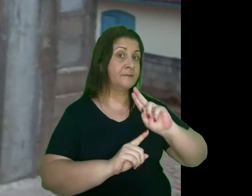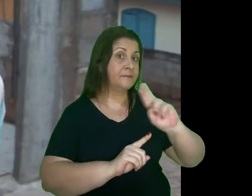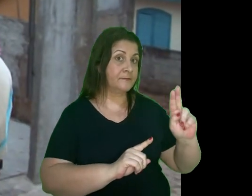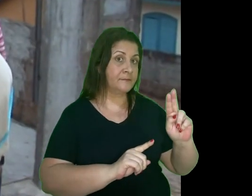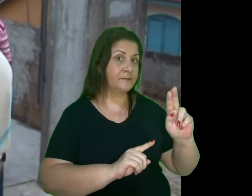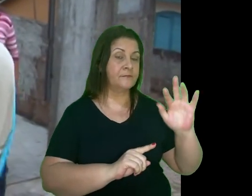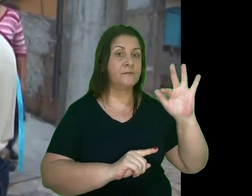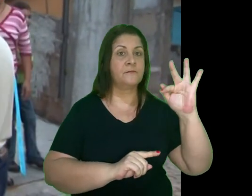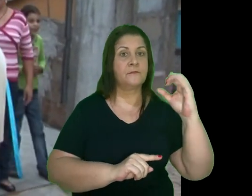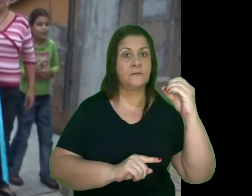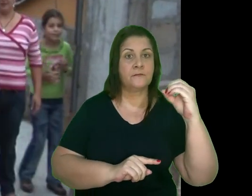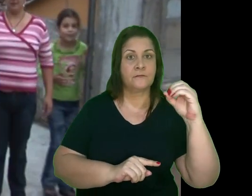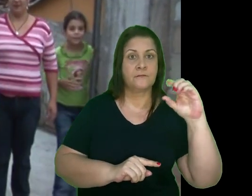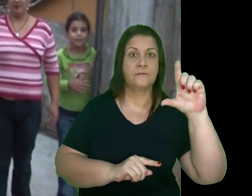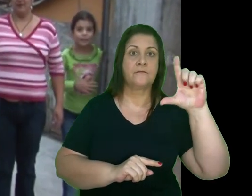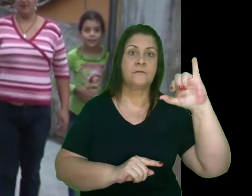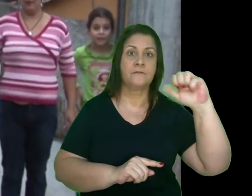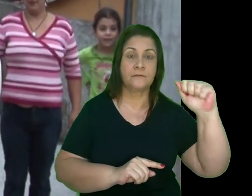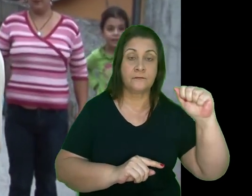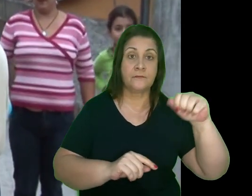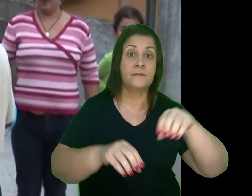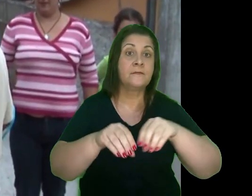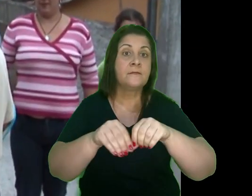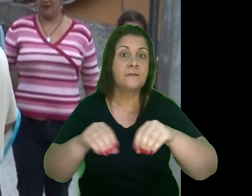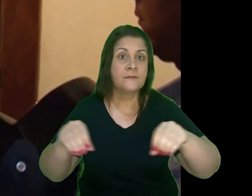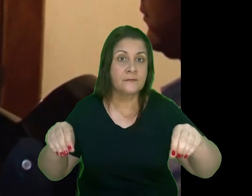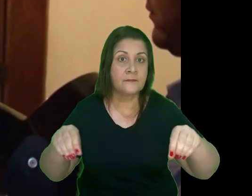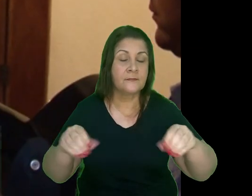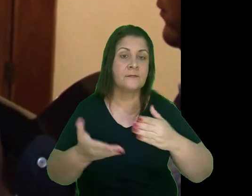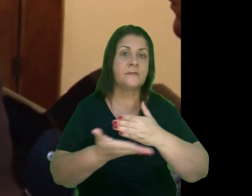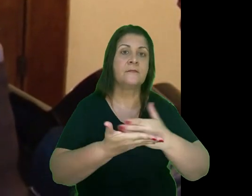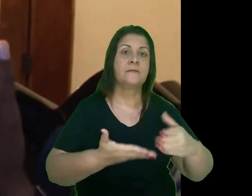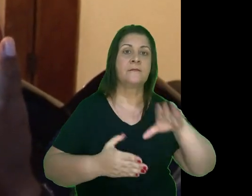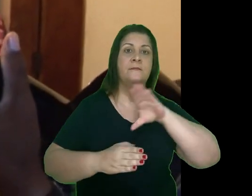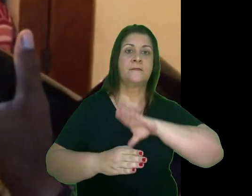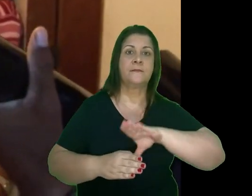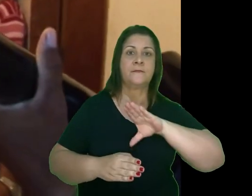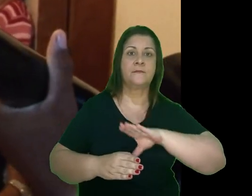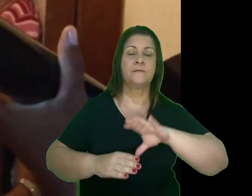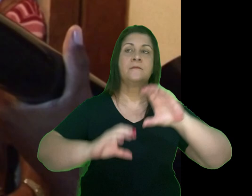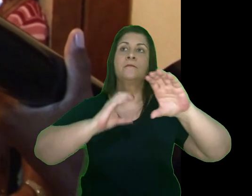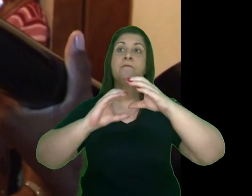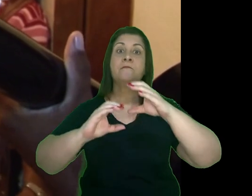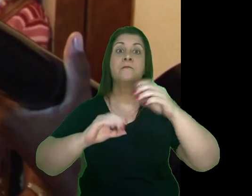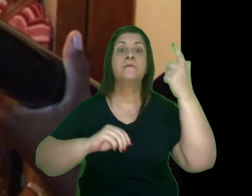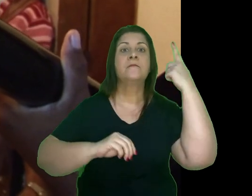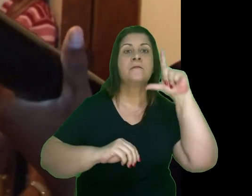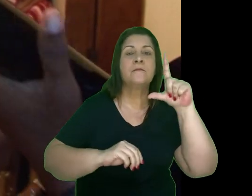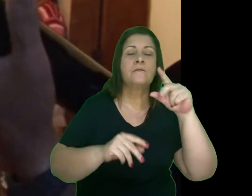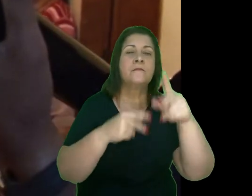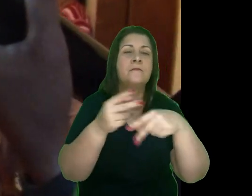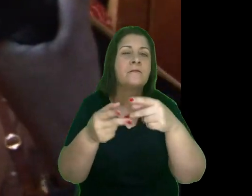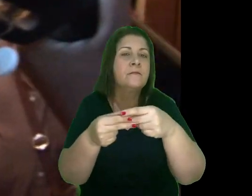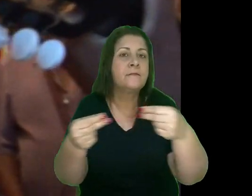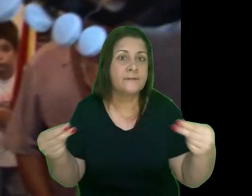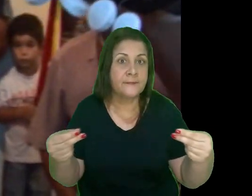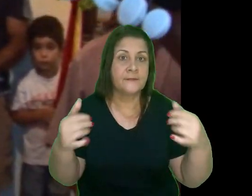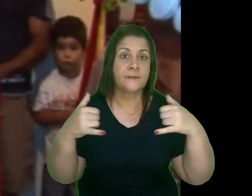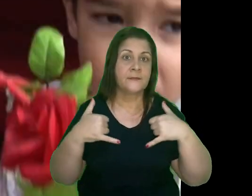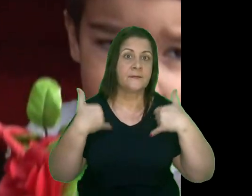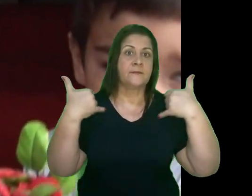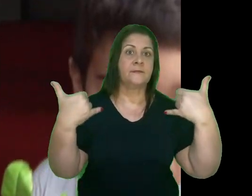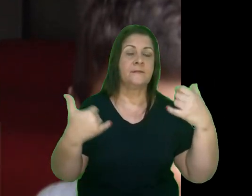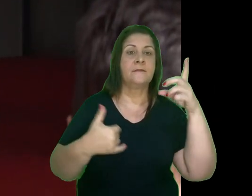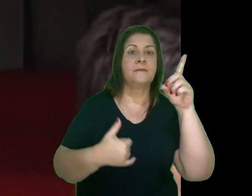também conhecida pelo nome de Folia da Terra, gerada em Portugal. É uma cantoria que busca angariar prendas para a festa